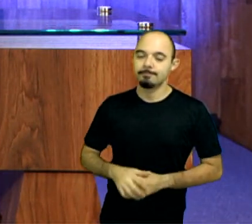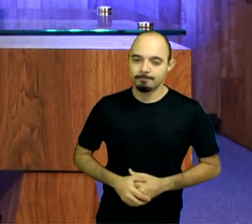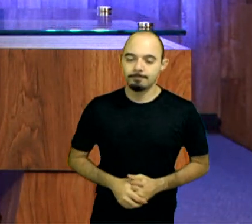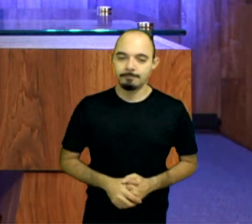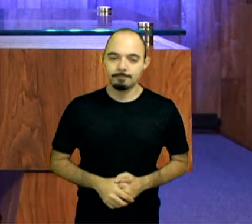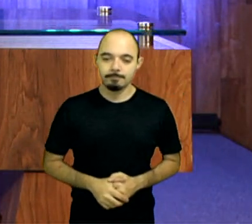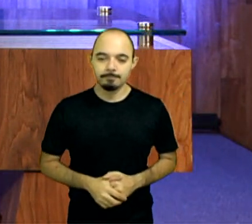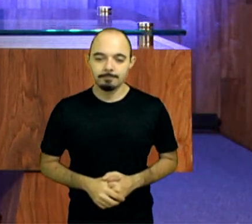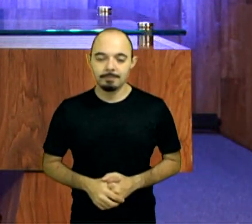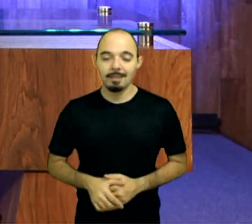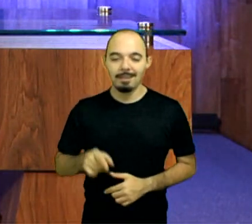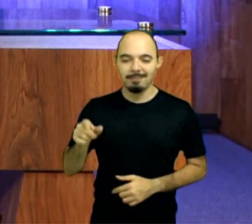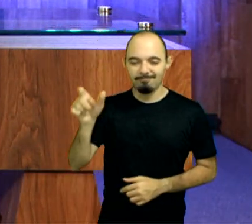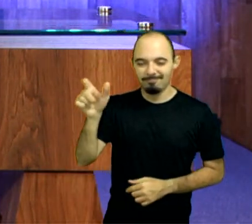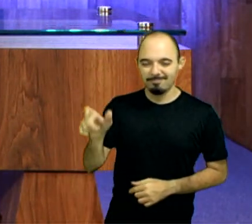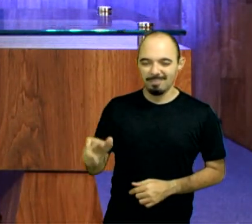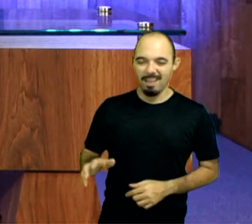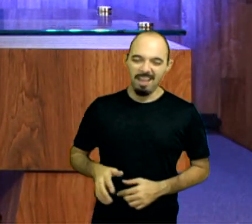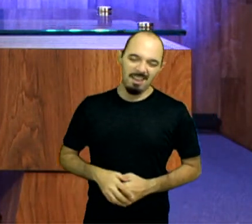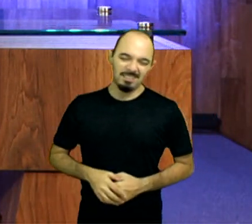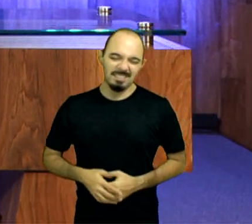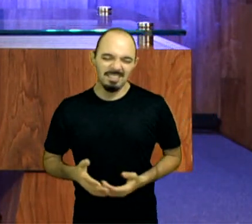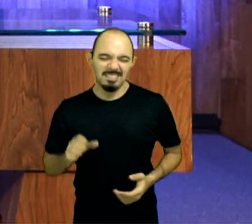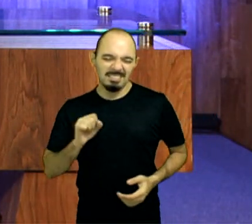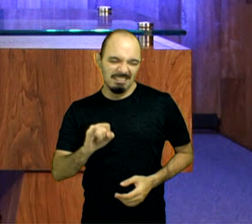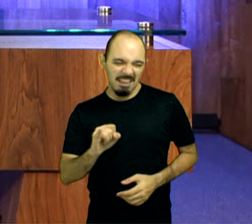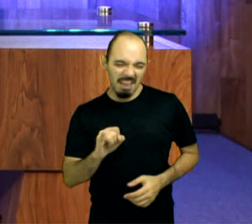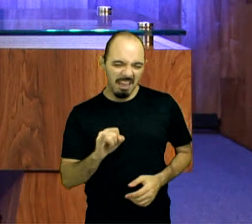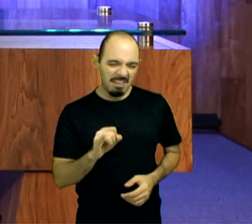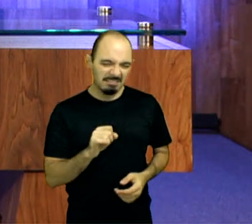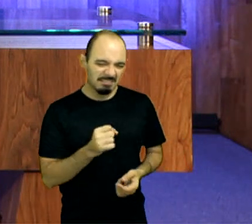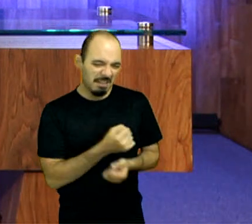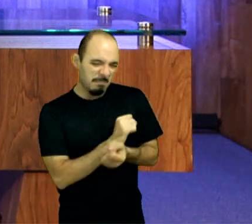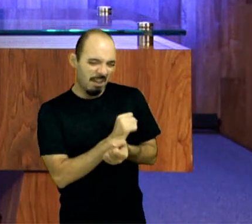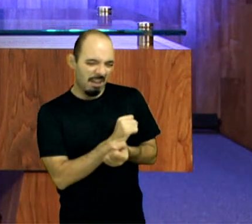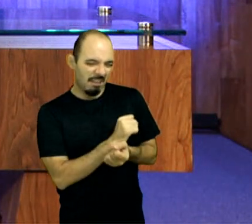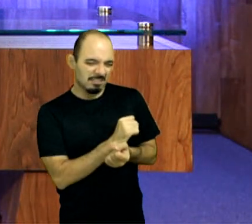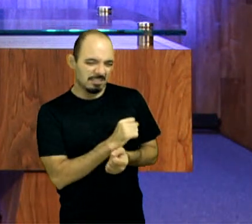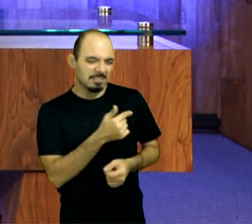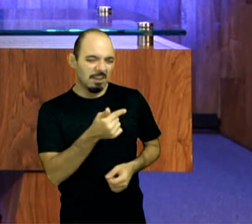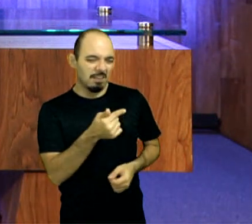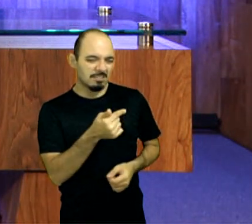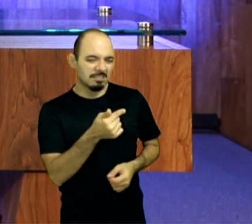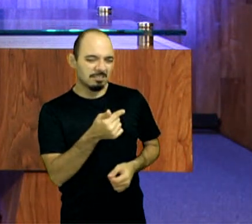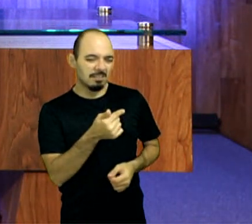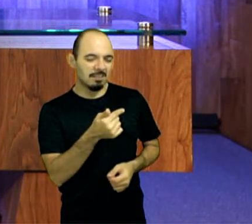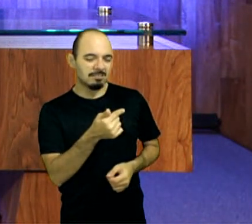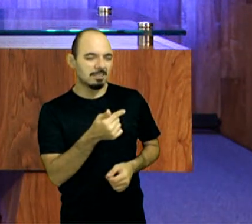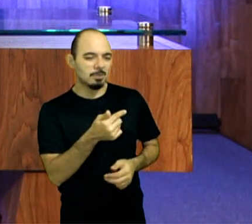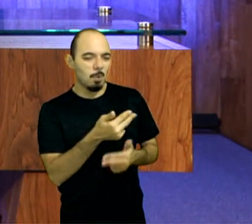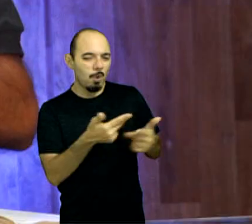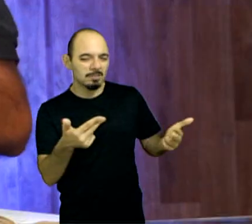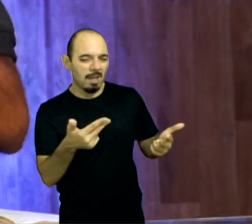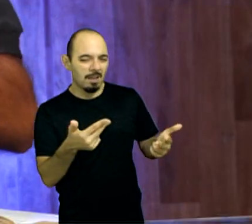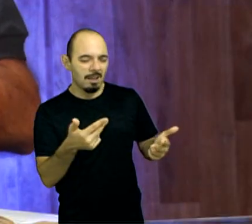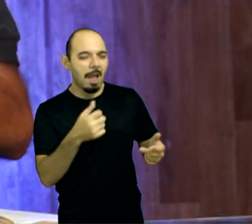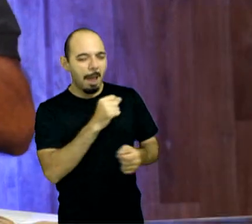Ele dizia: não, se me amarrar, são 7 cordas, cordas novas,